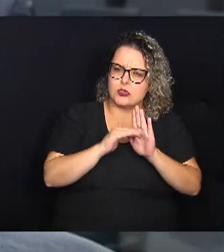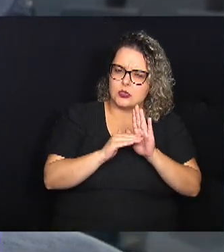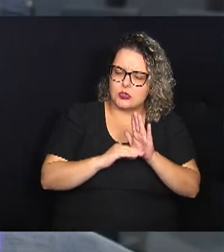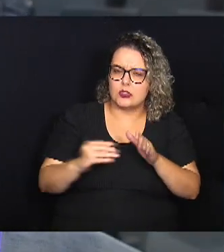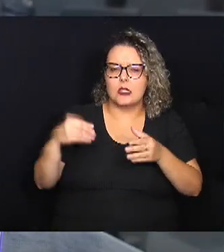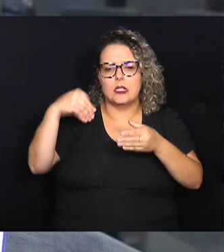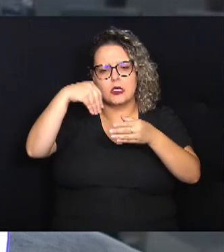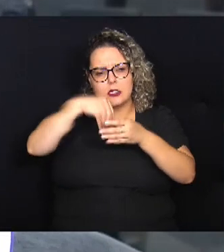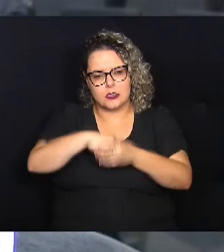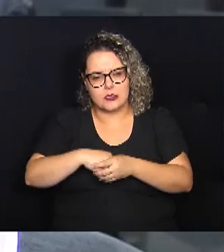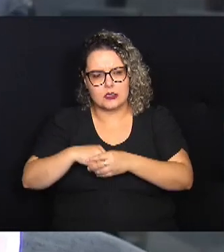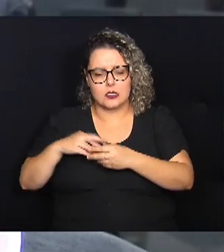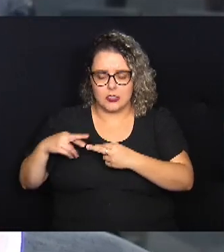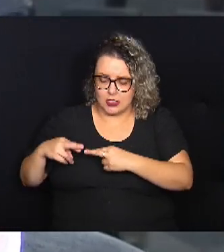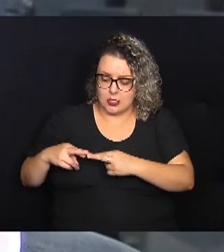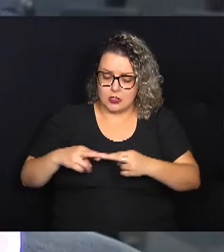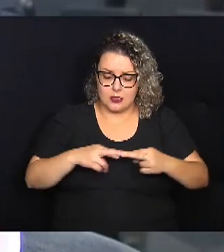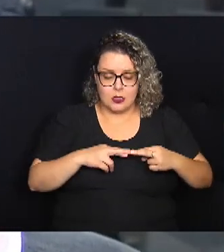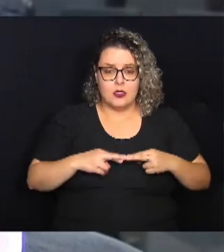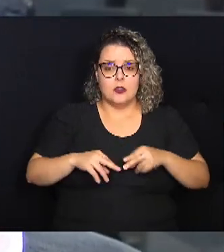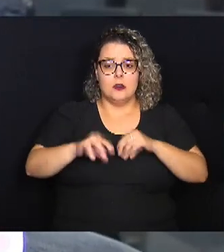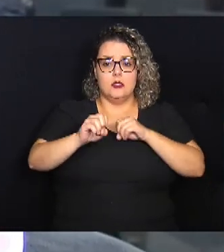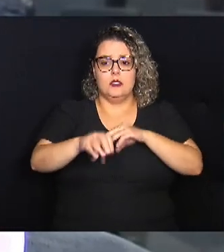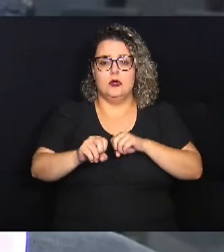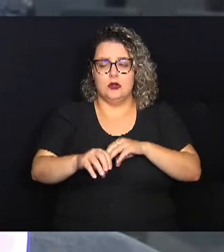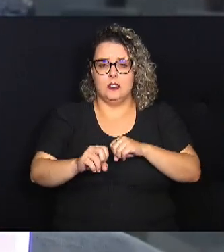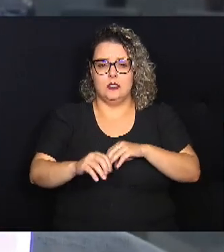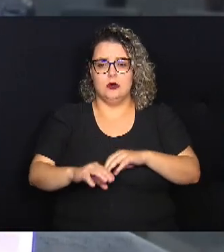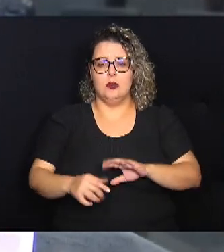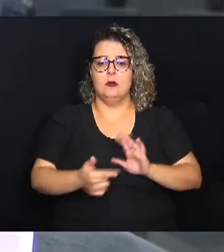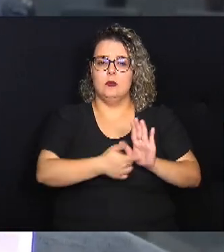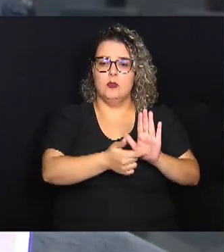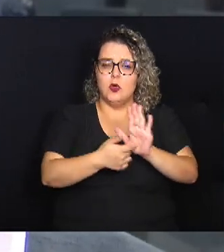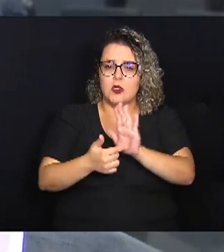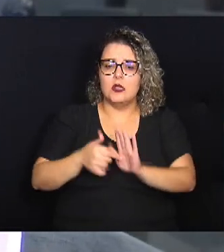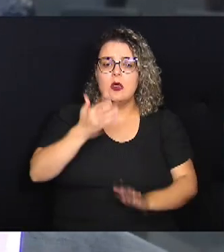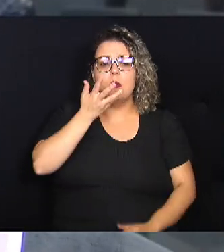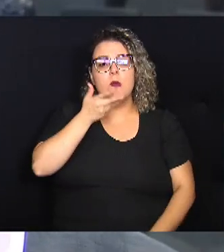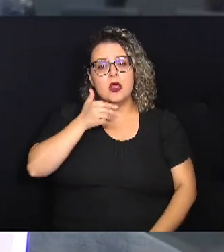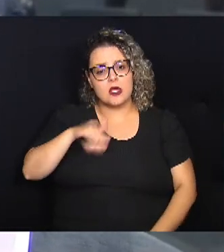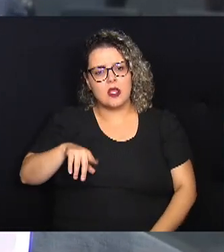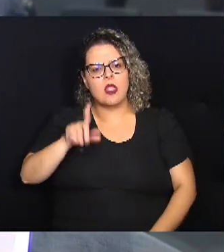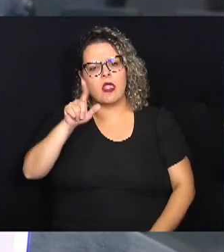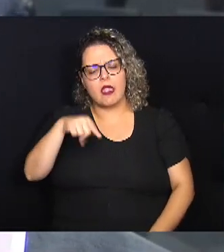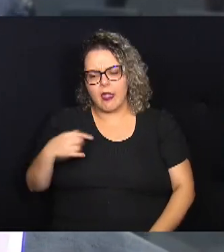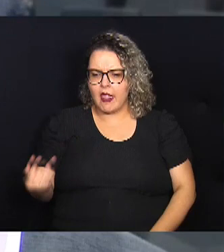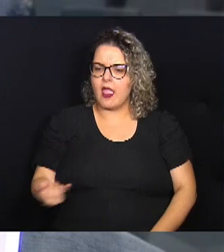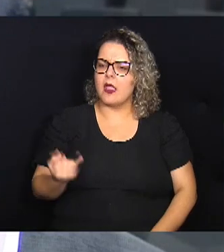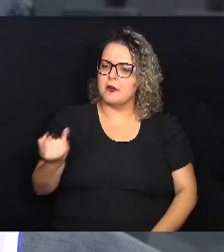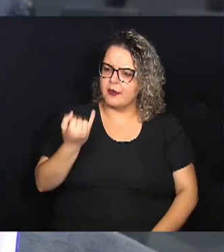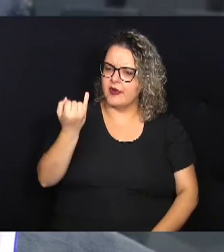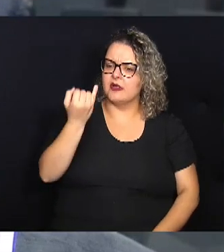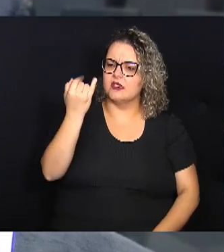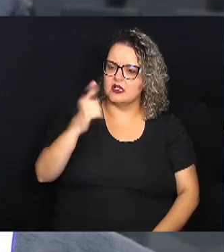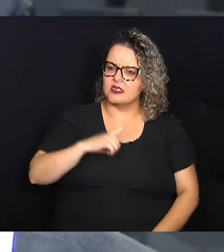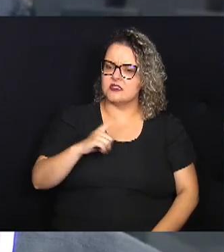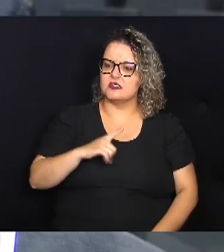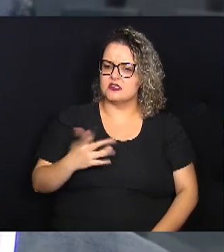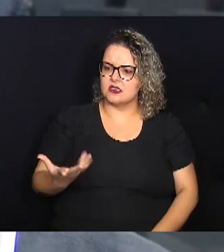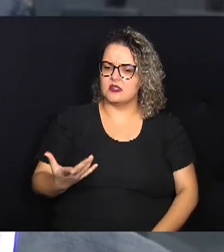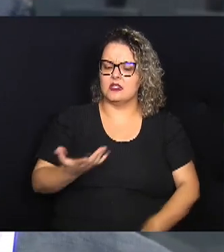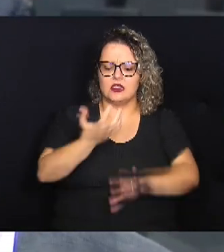dentro da educação, mostrando para as crianças que é importante ter nessa